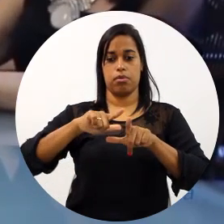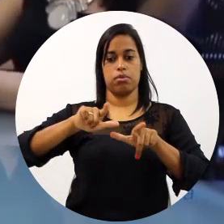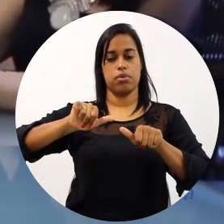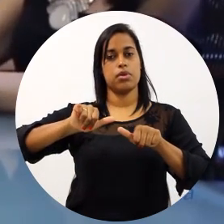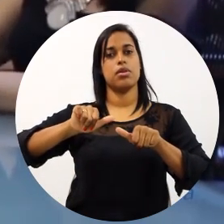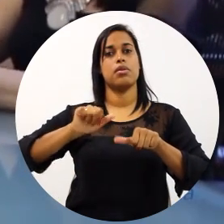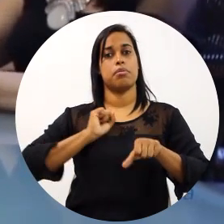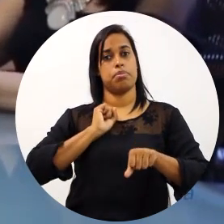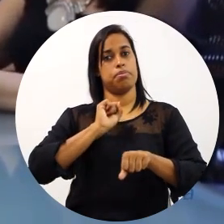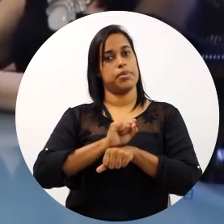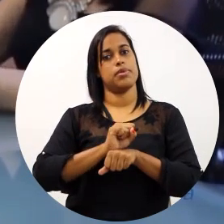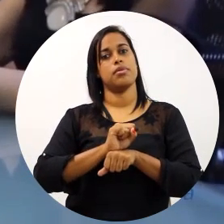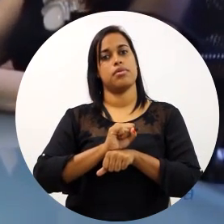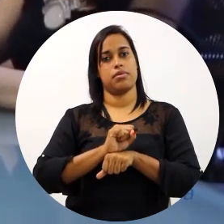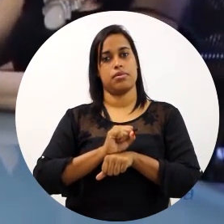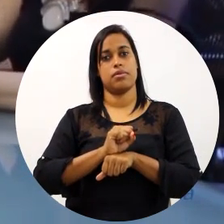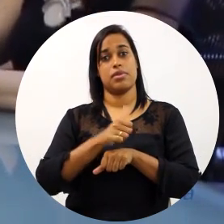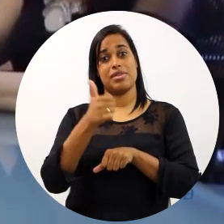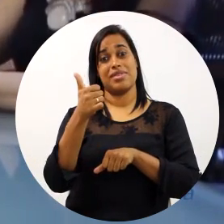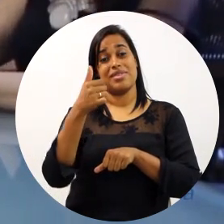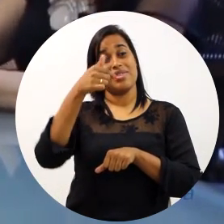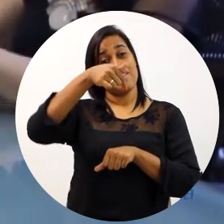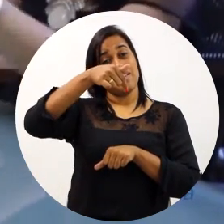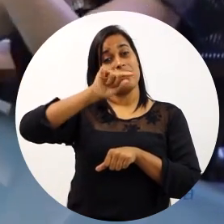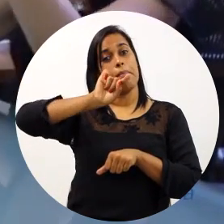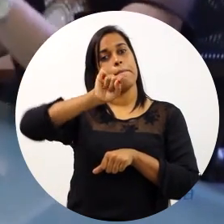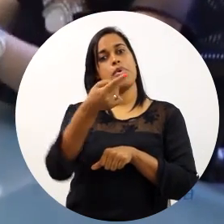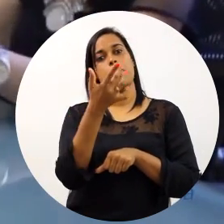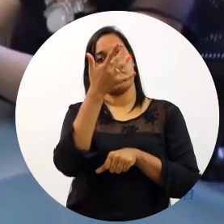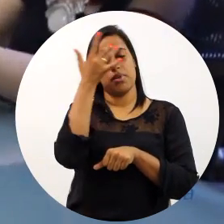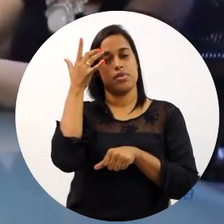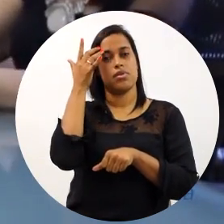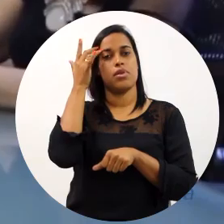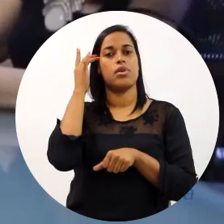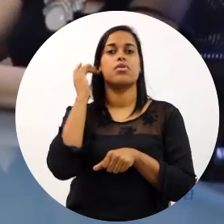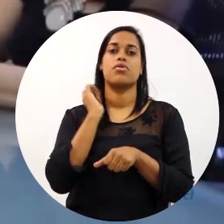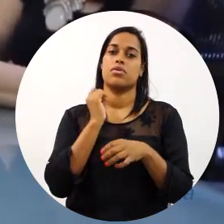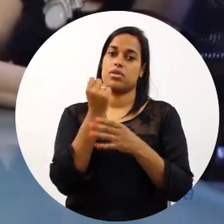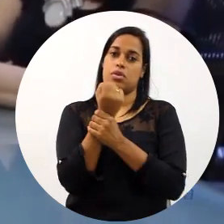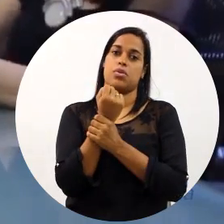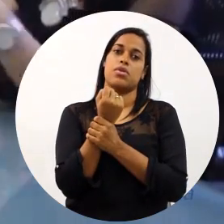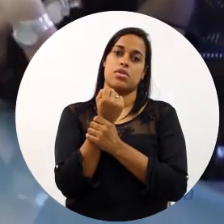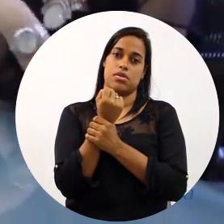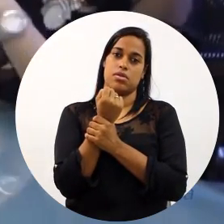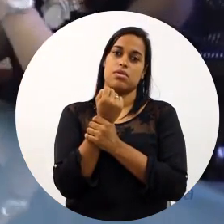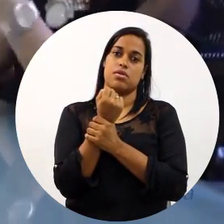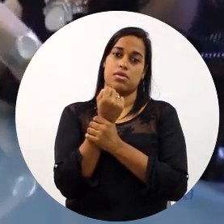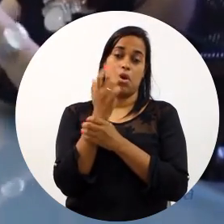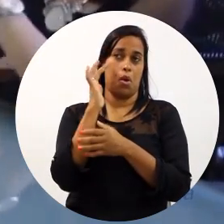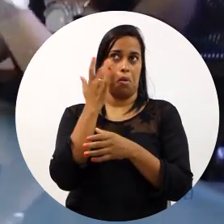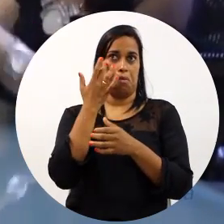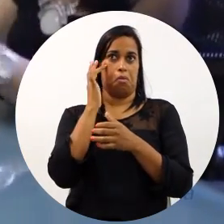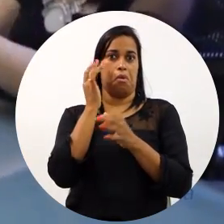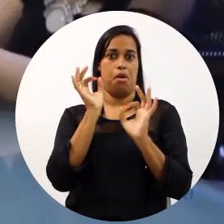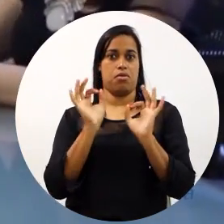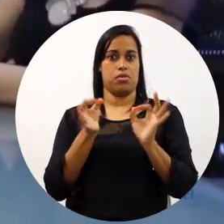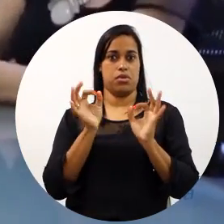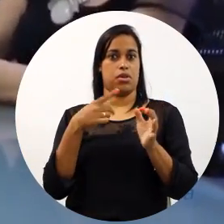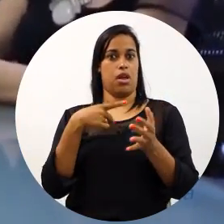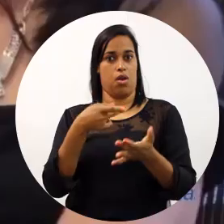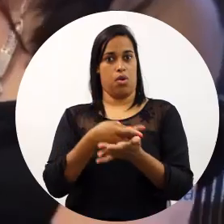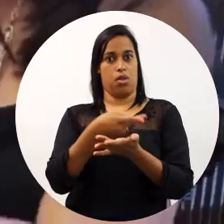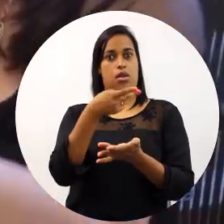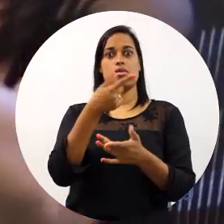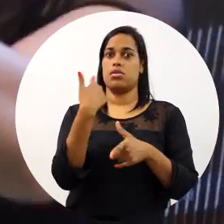e produção parada e tudo, estavam 7.000 pessoas no pátio de uma fábrica, absolutamente segurança. Embora eu achasse com certeza que estava acontecendo